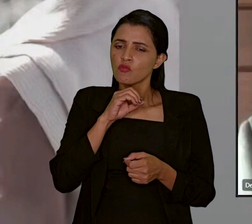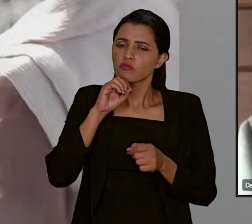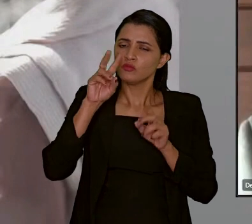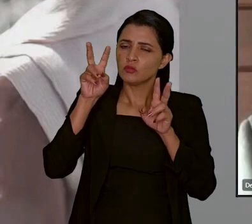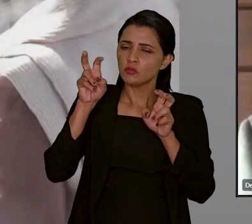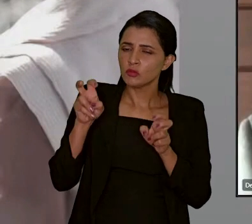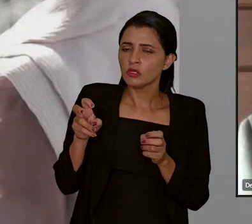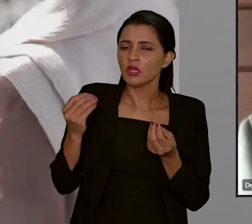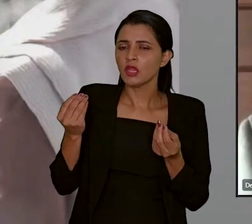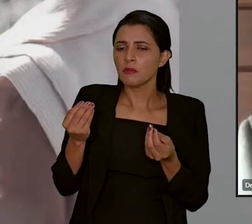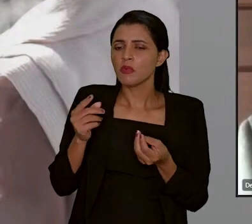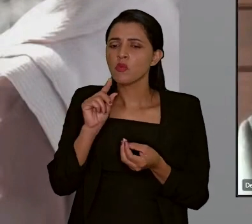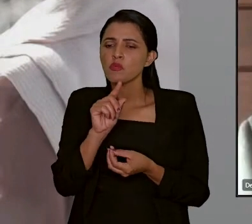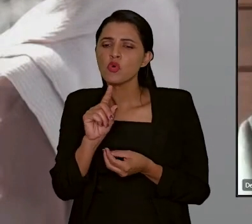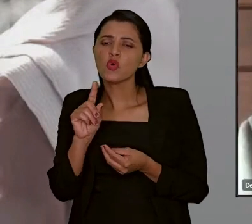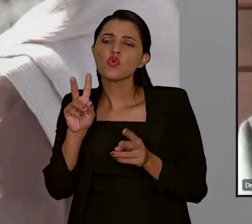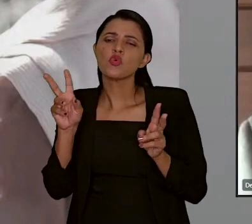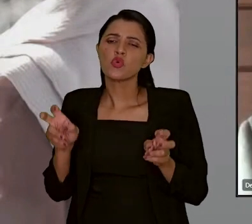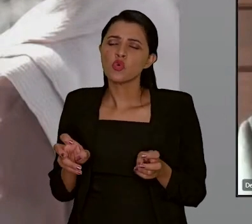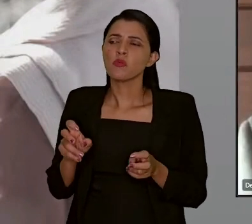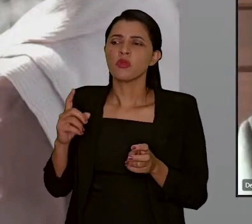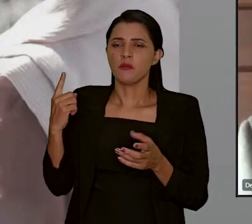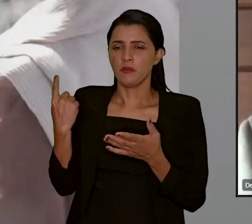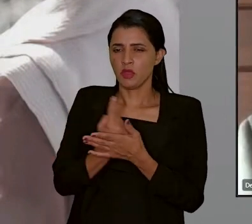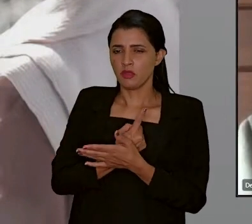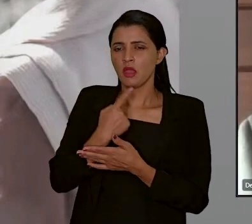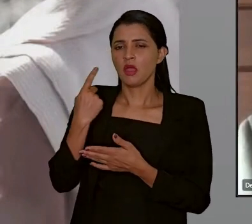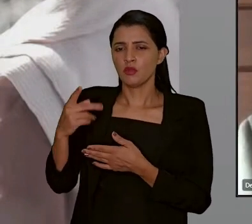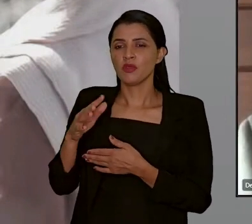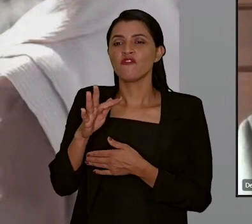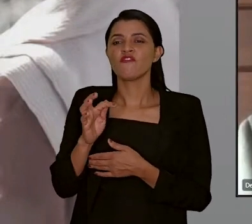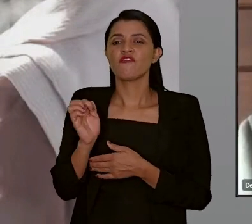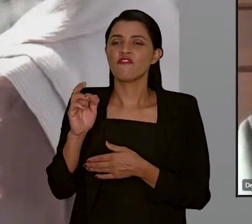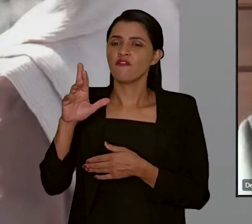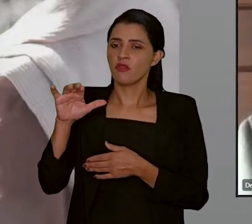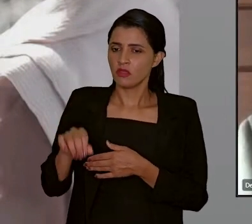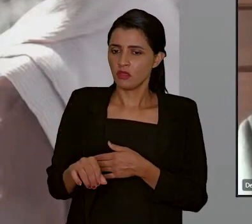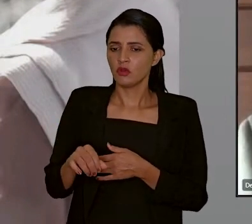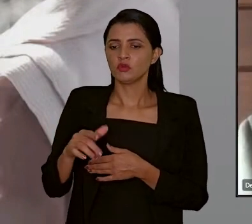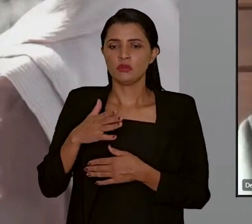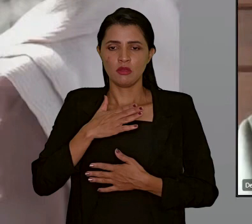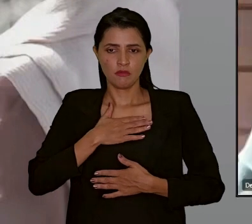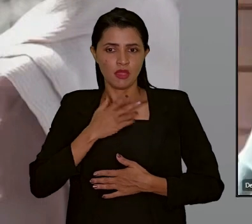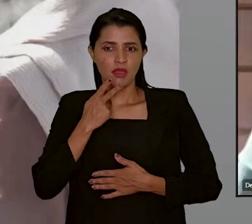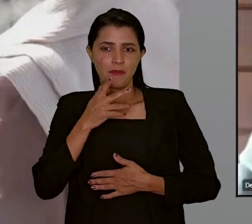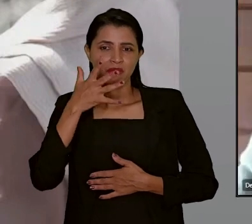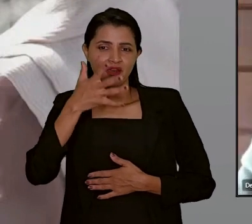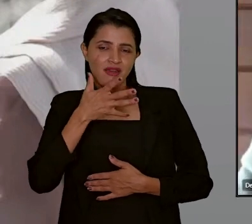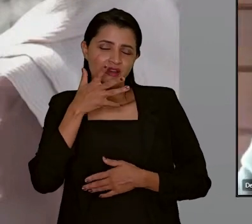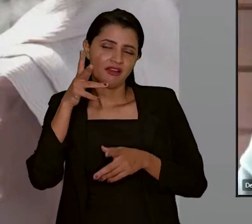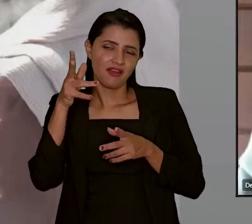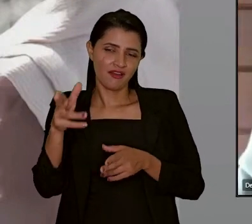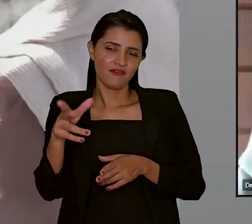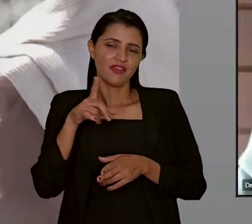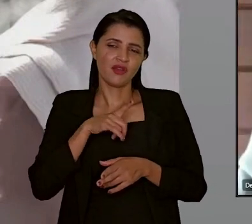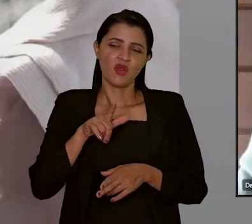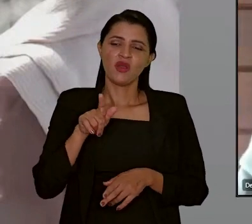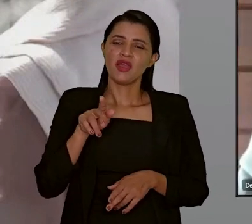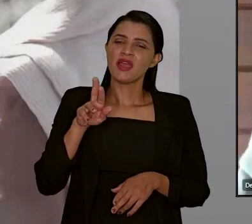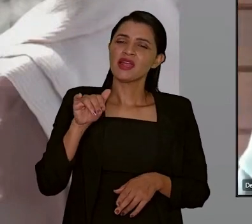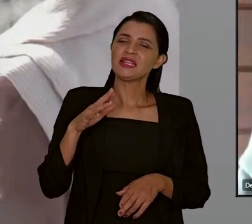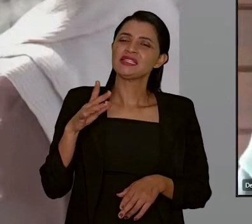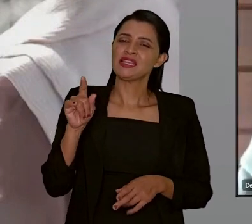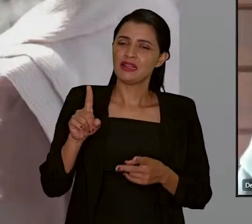a questão levantada pelo desembargador Fernando, e faço minhas as palavras da Graciela e da